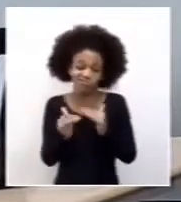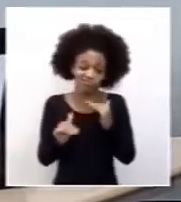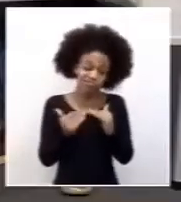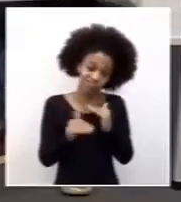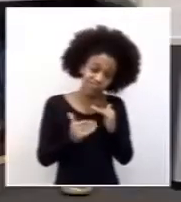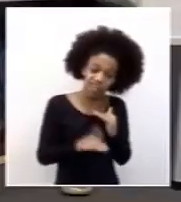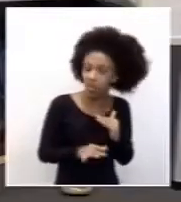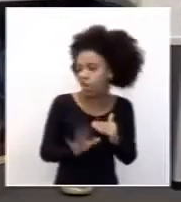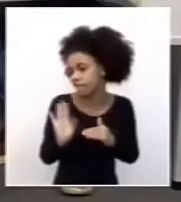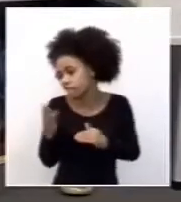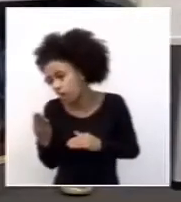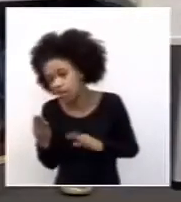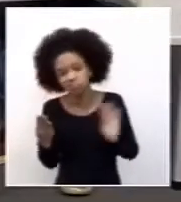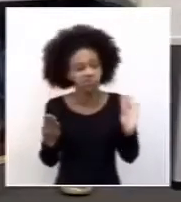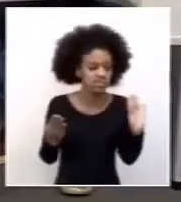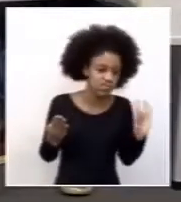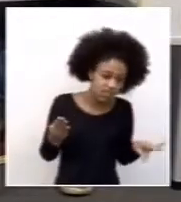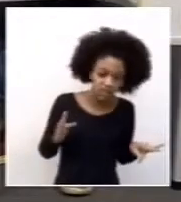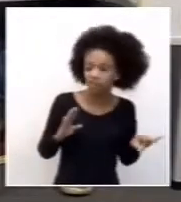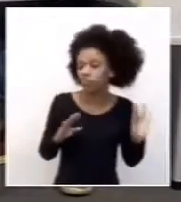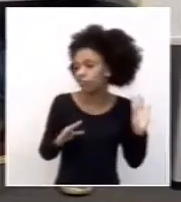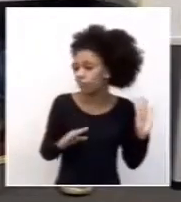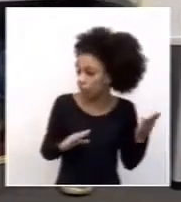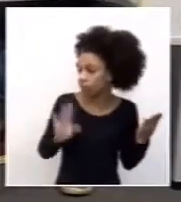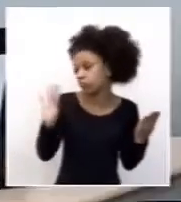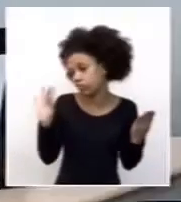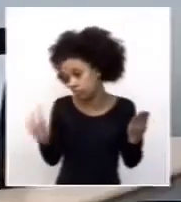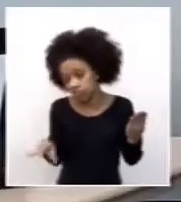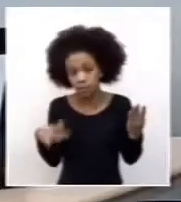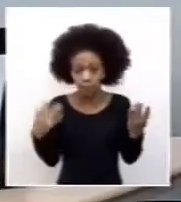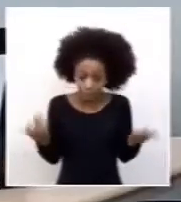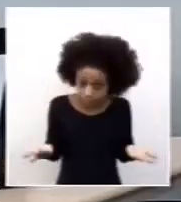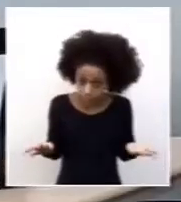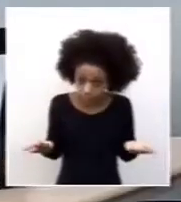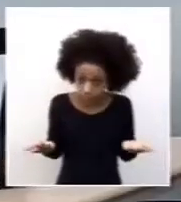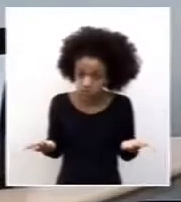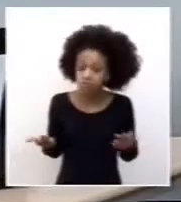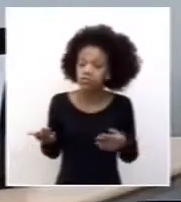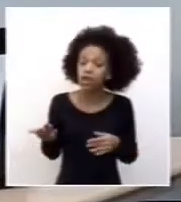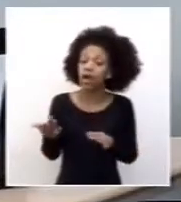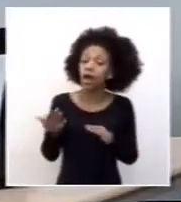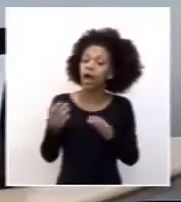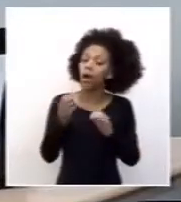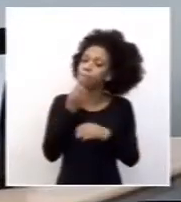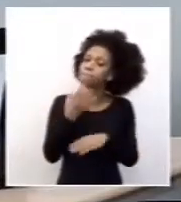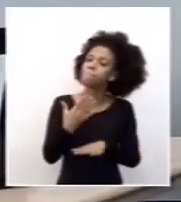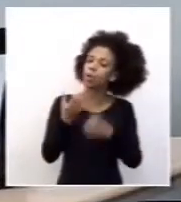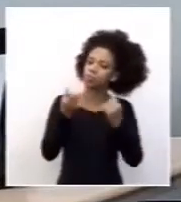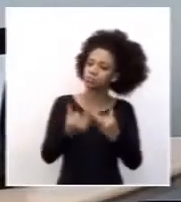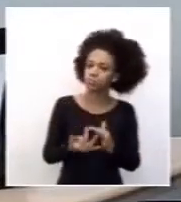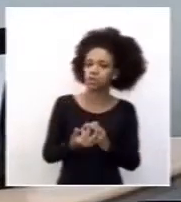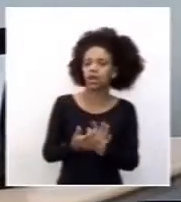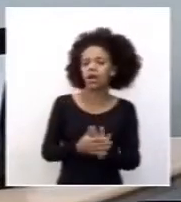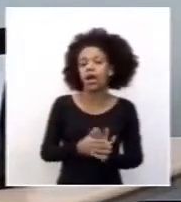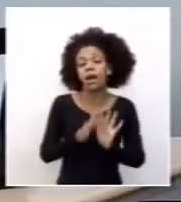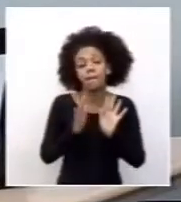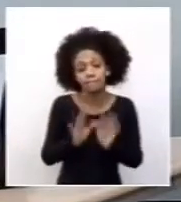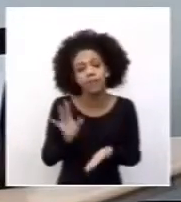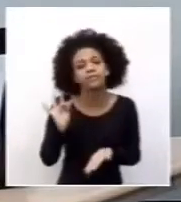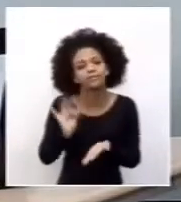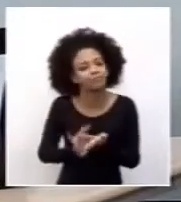mas é falso, não, enfim, né, que nem você acabou de destacar essas considerações, mas elas são